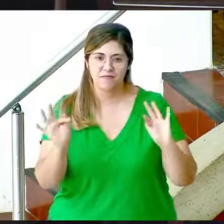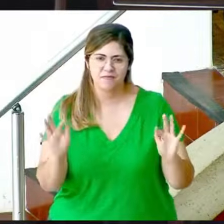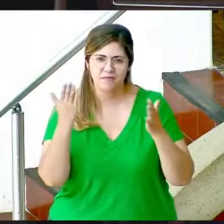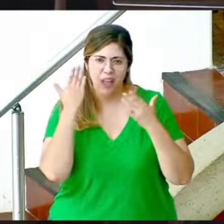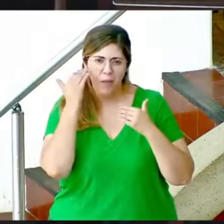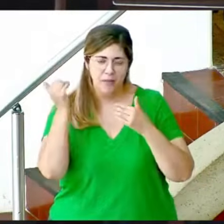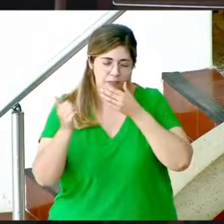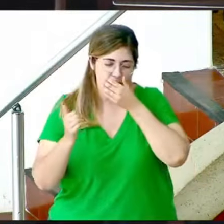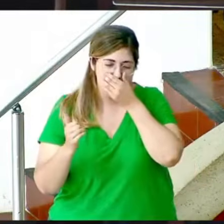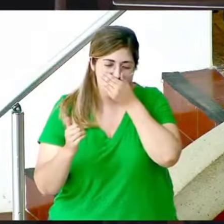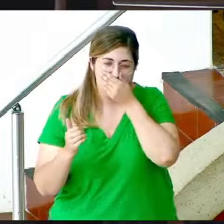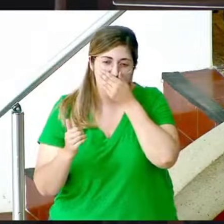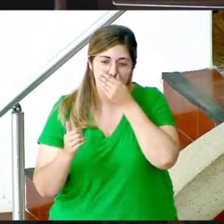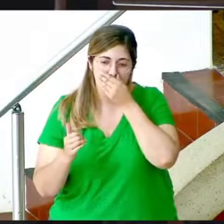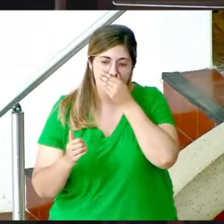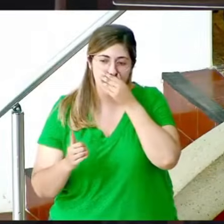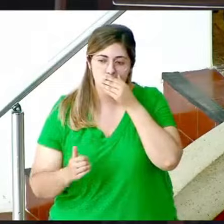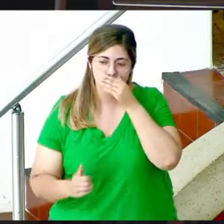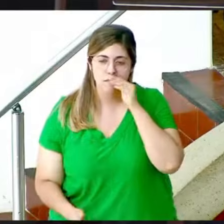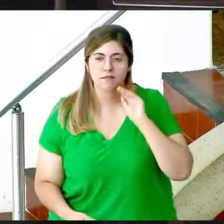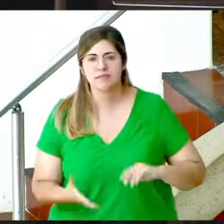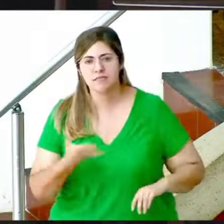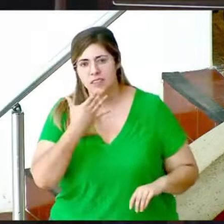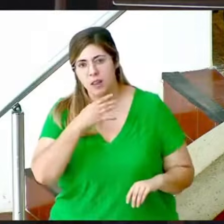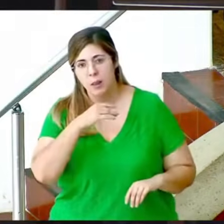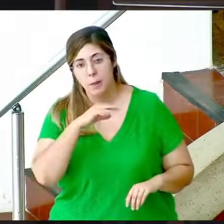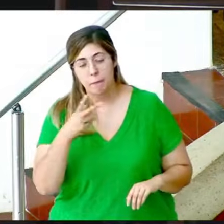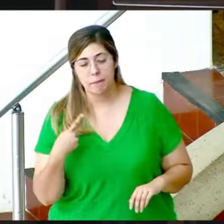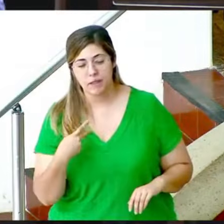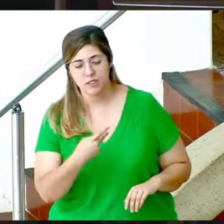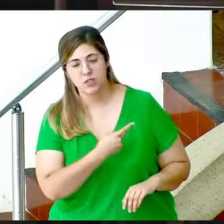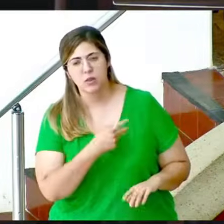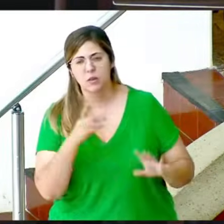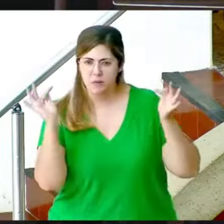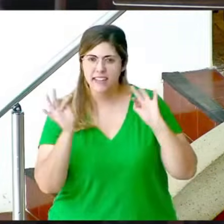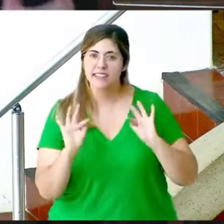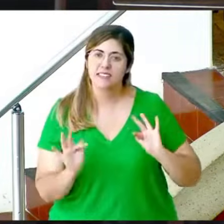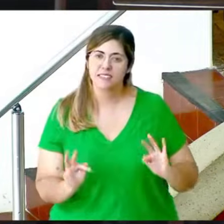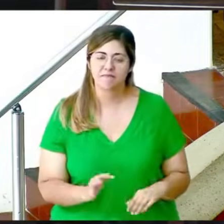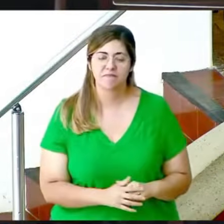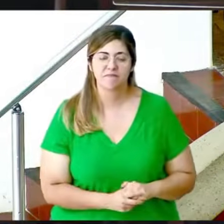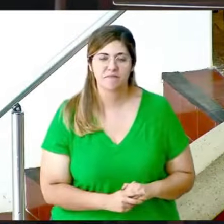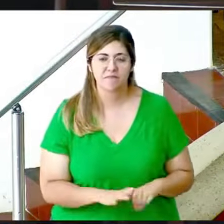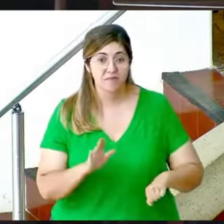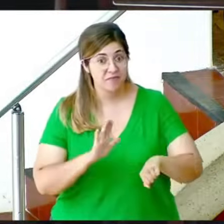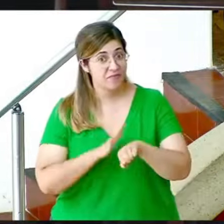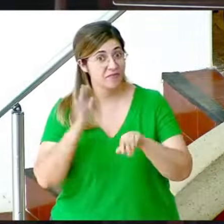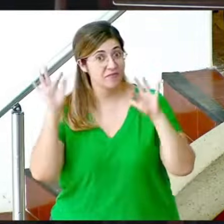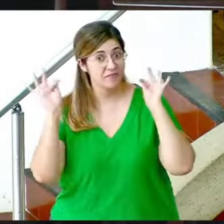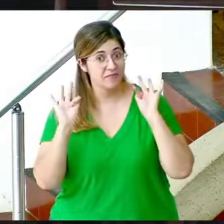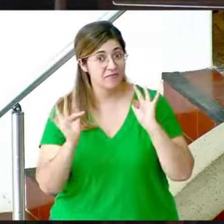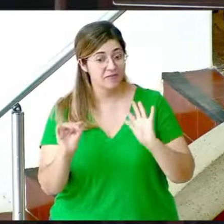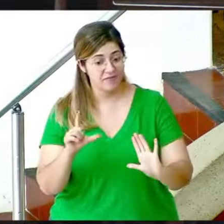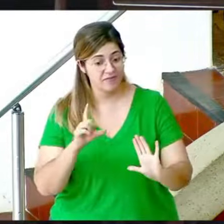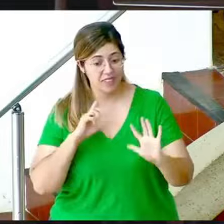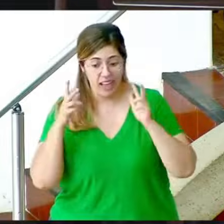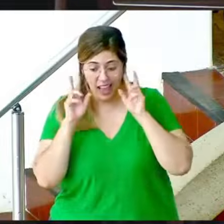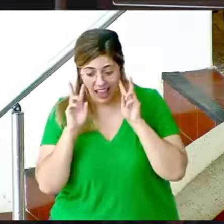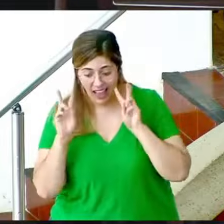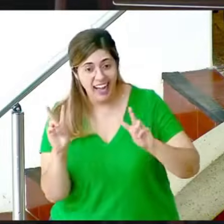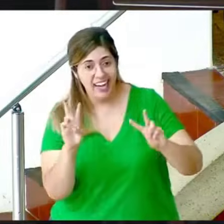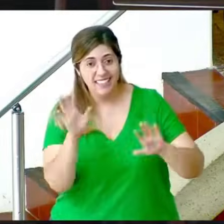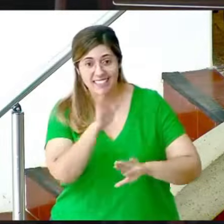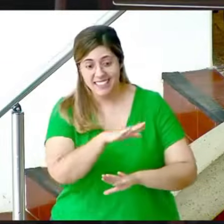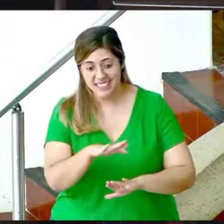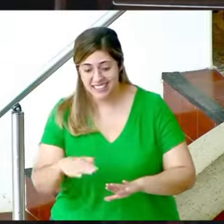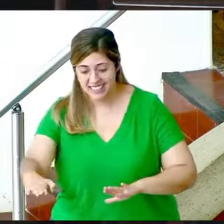o pastor delas, dessa igreja, é um pastor muito feliz. Mas uma das maiores felicidades é ver as crianças adorando a Deus